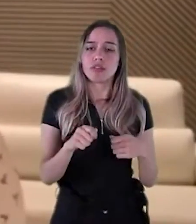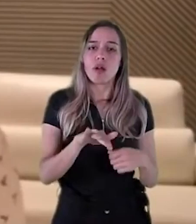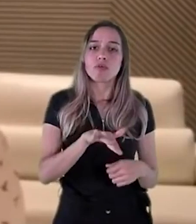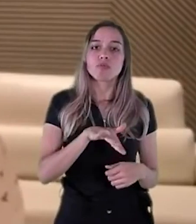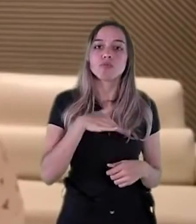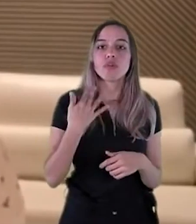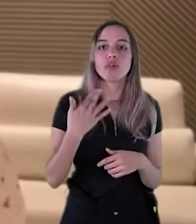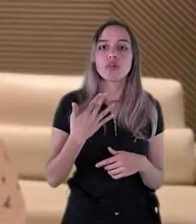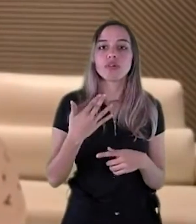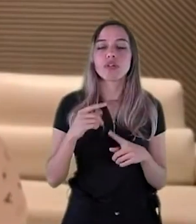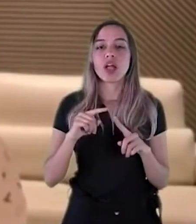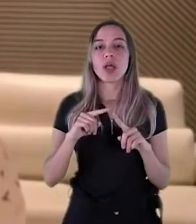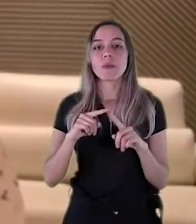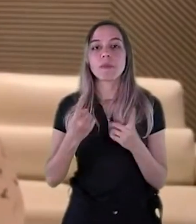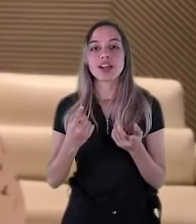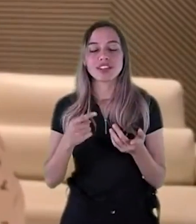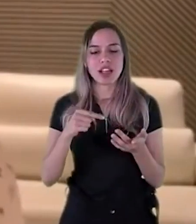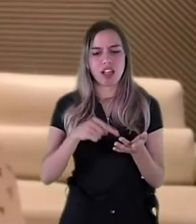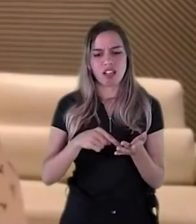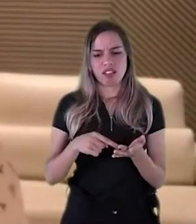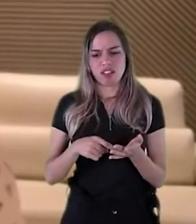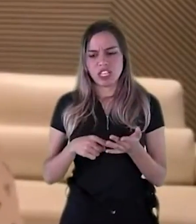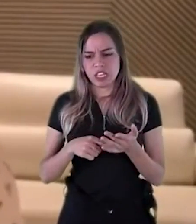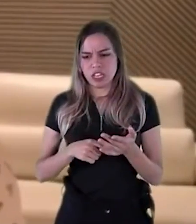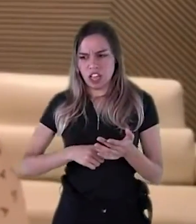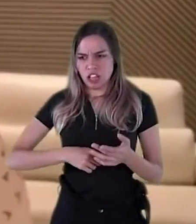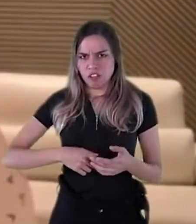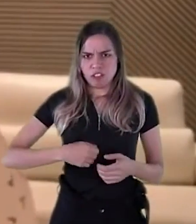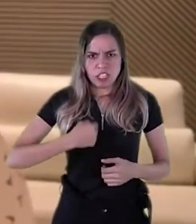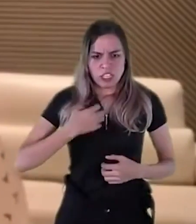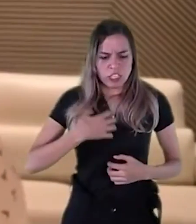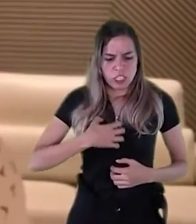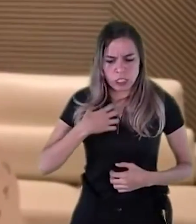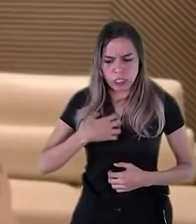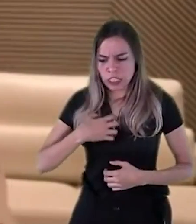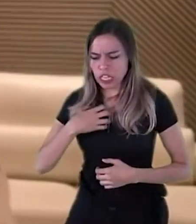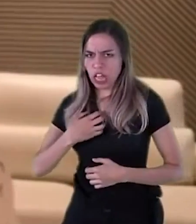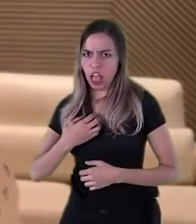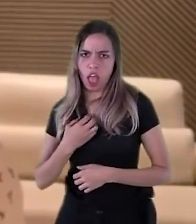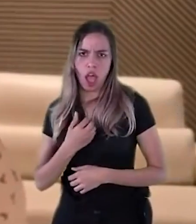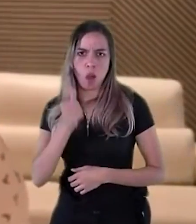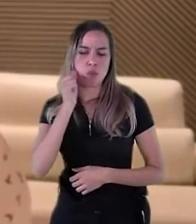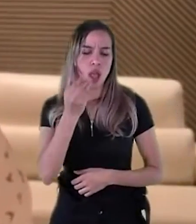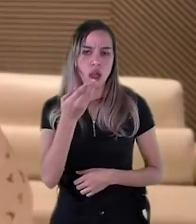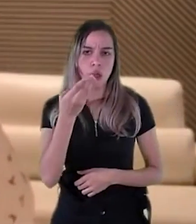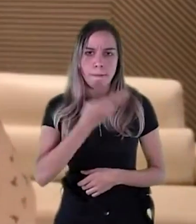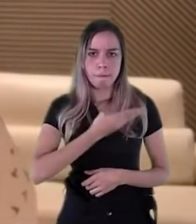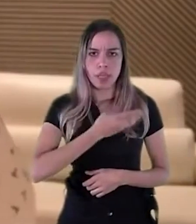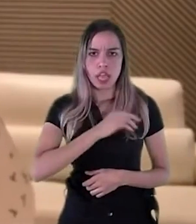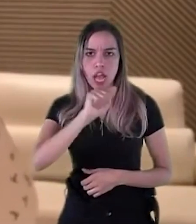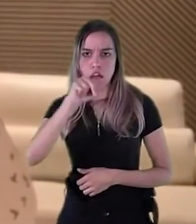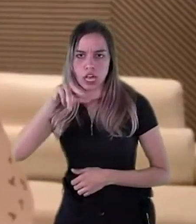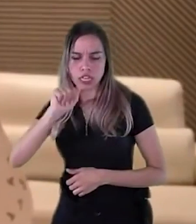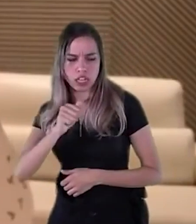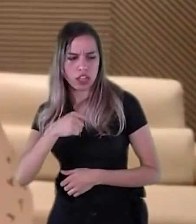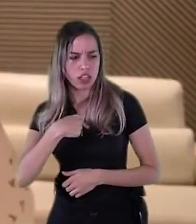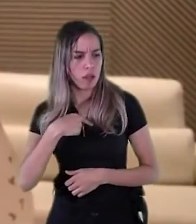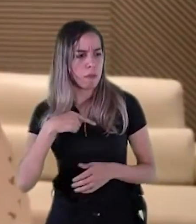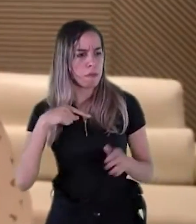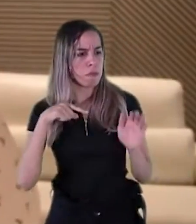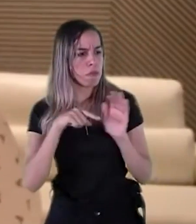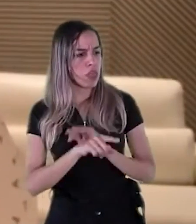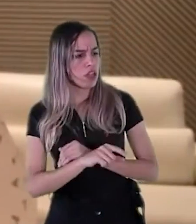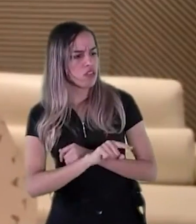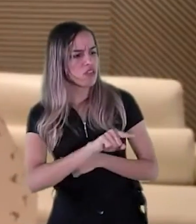uma mulher tão amarga que Ana, a amiga, a companheira que veio para cuidar dela, diz para ela, você acha